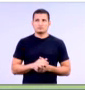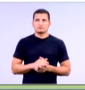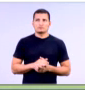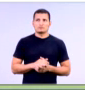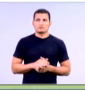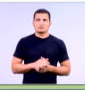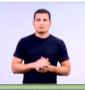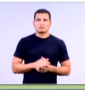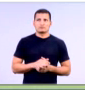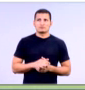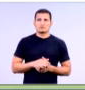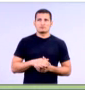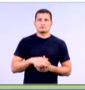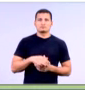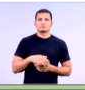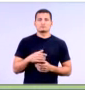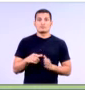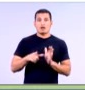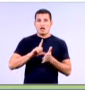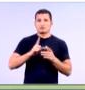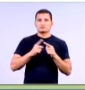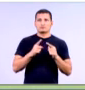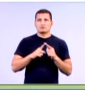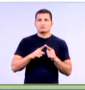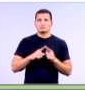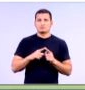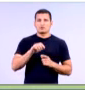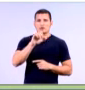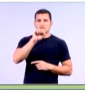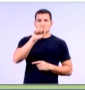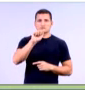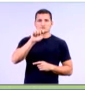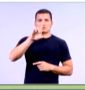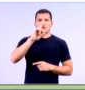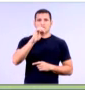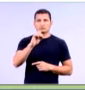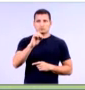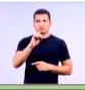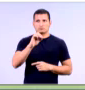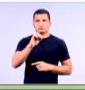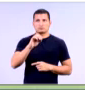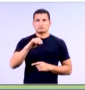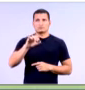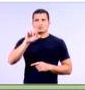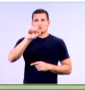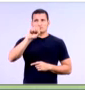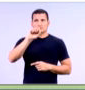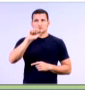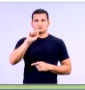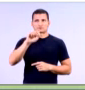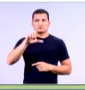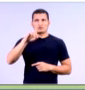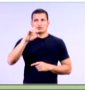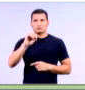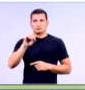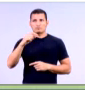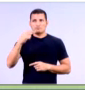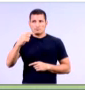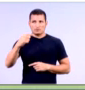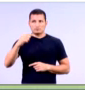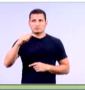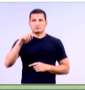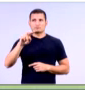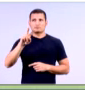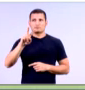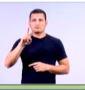Saldo recebe saldo menos o valor do saque. Só que após sacar, eu gostaria que o método